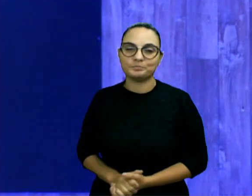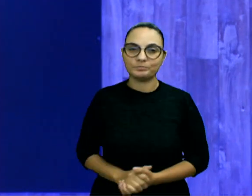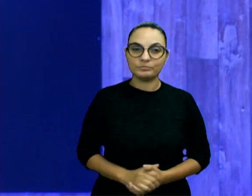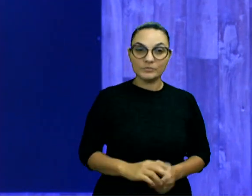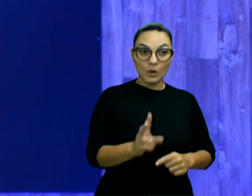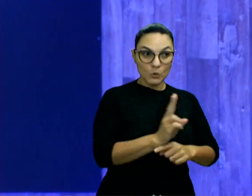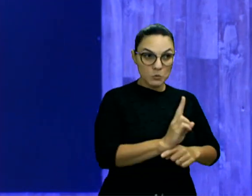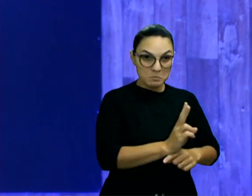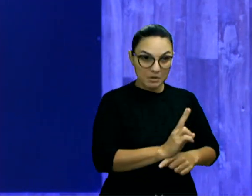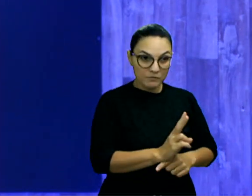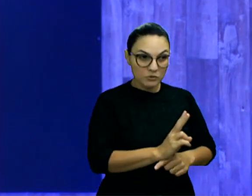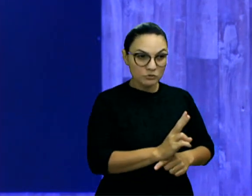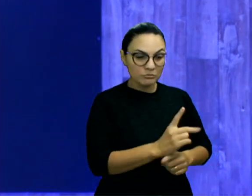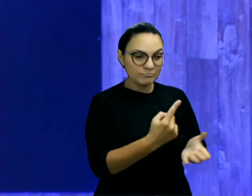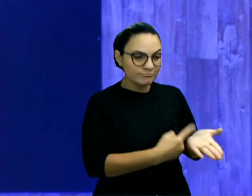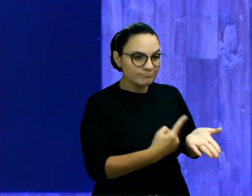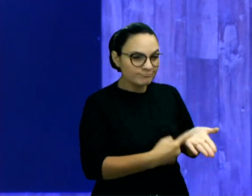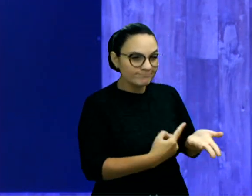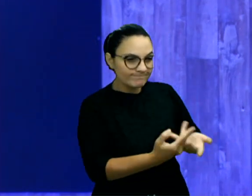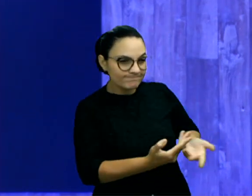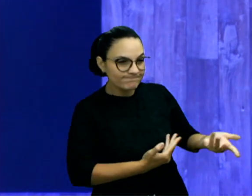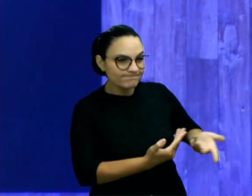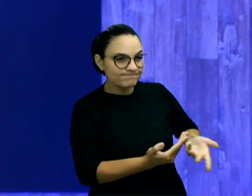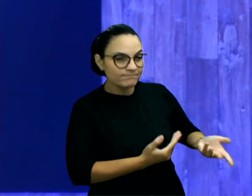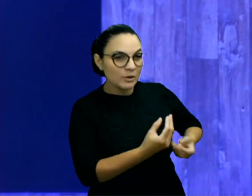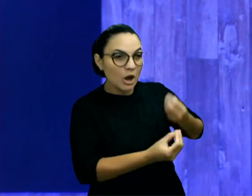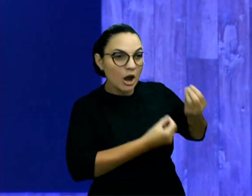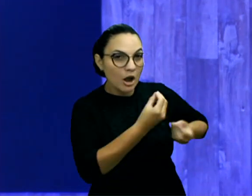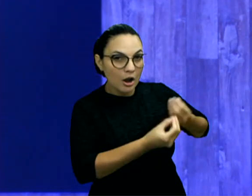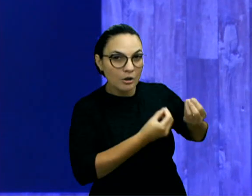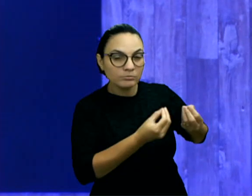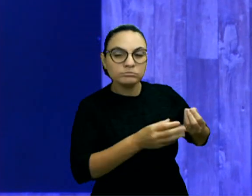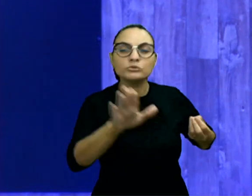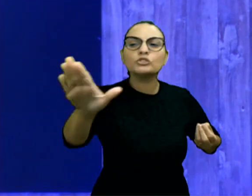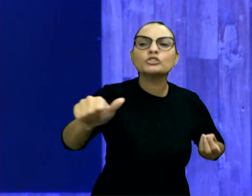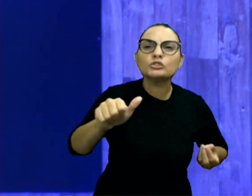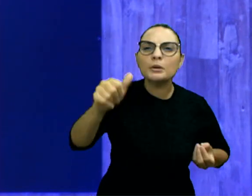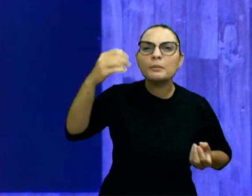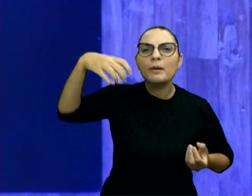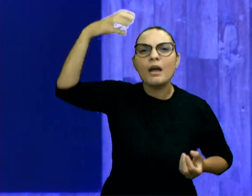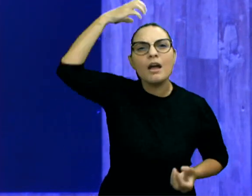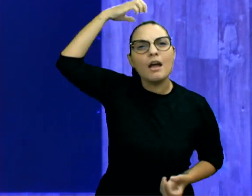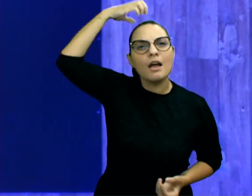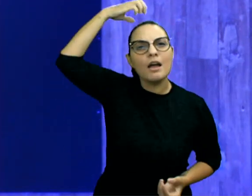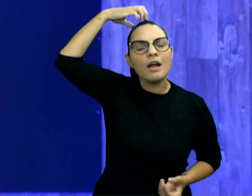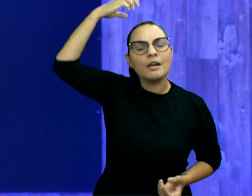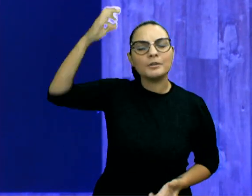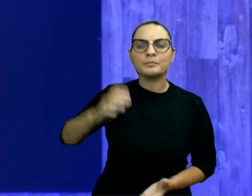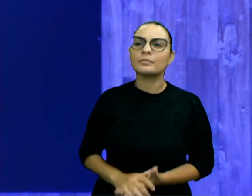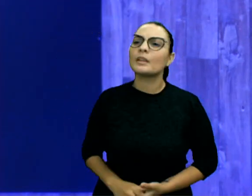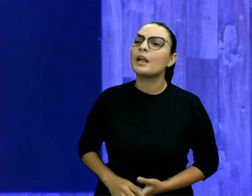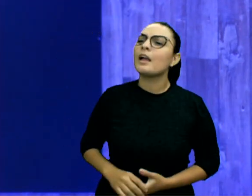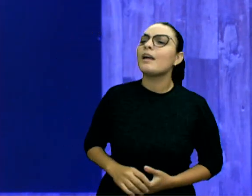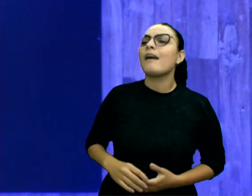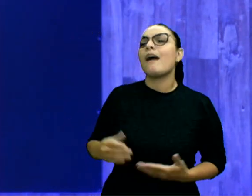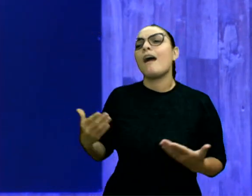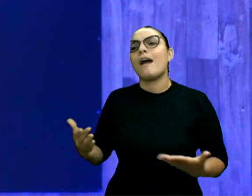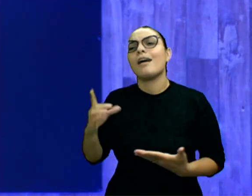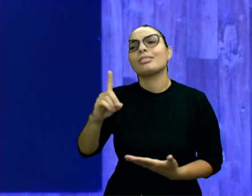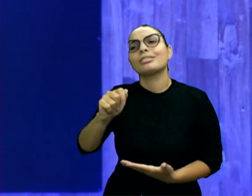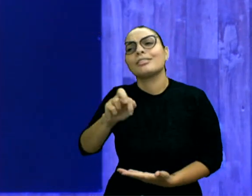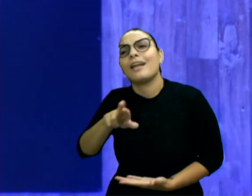os sátrapas, de comum acordo, foram falar com o rei. Ó rei Dário, vive para